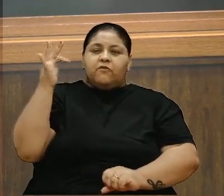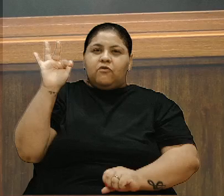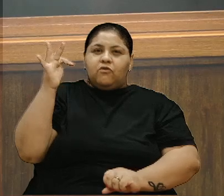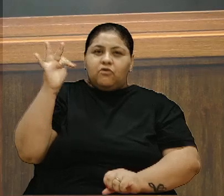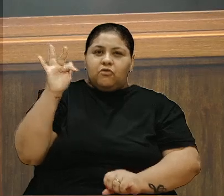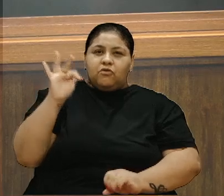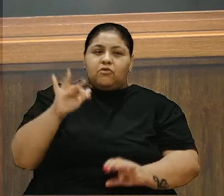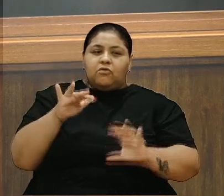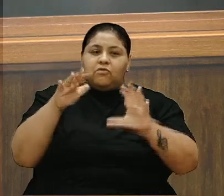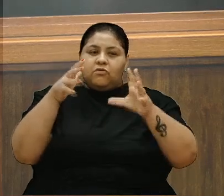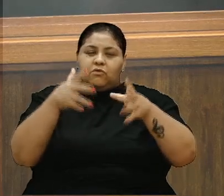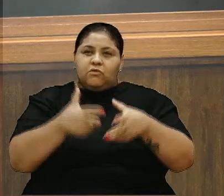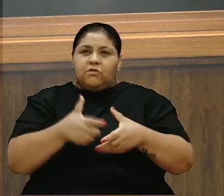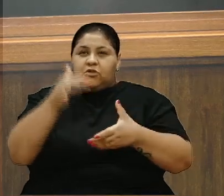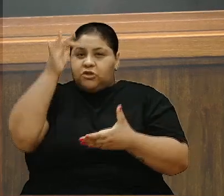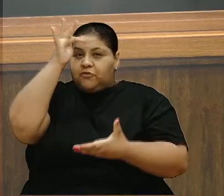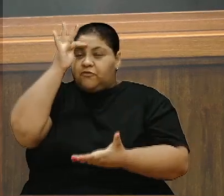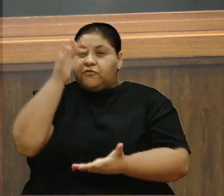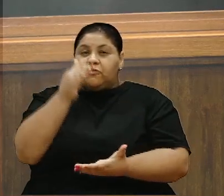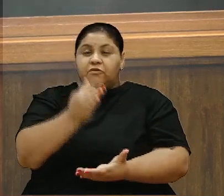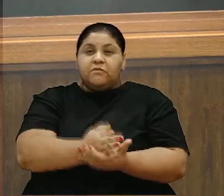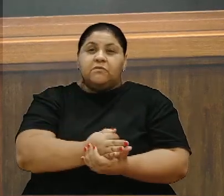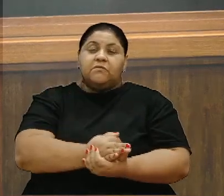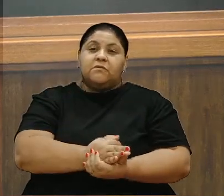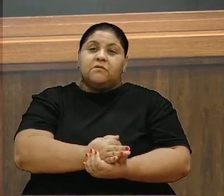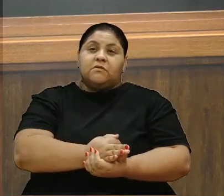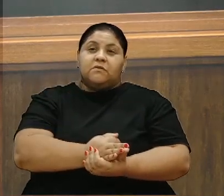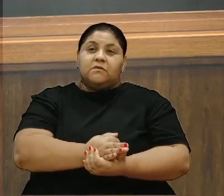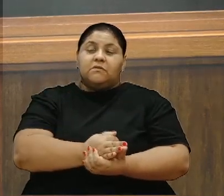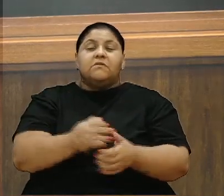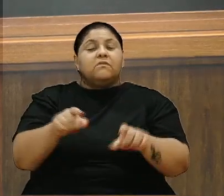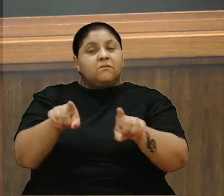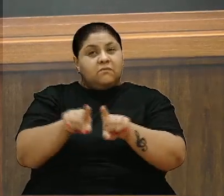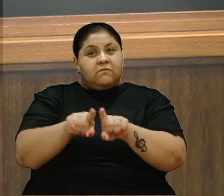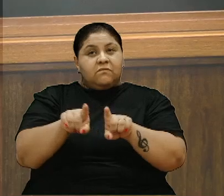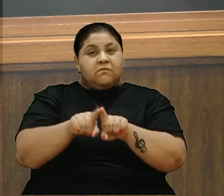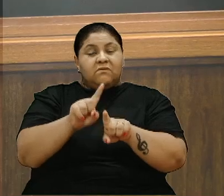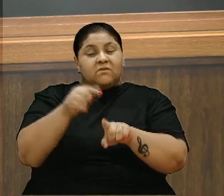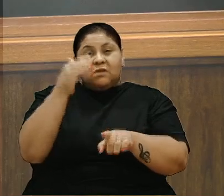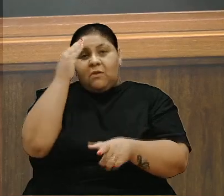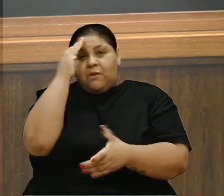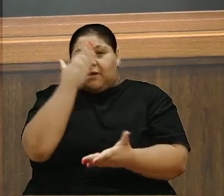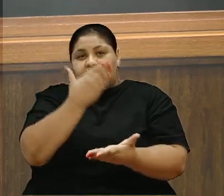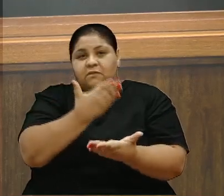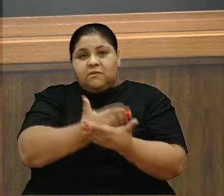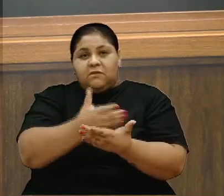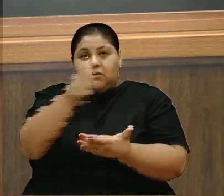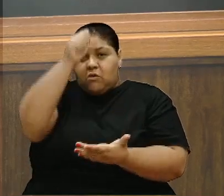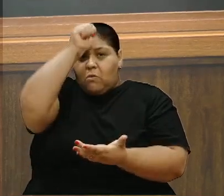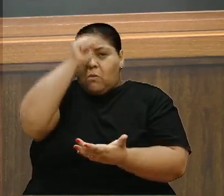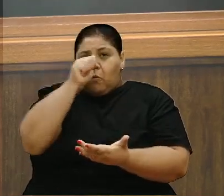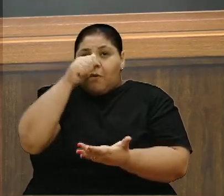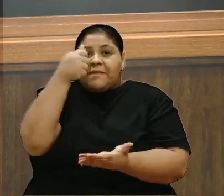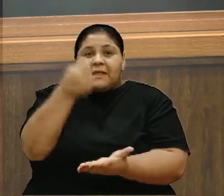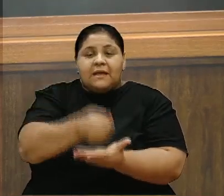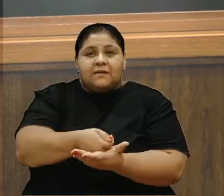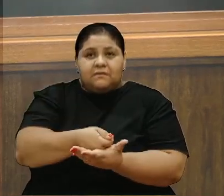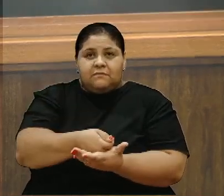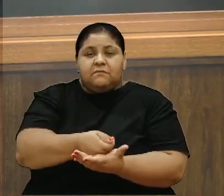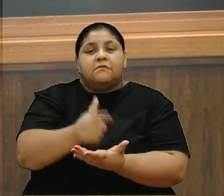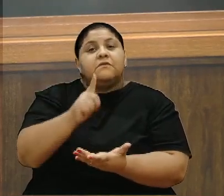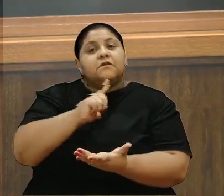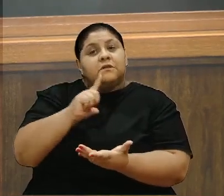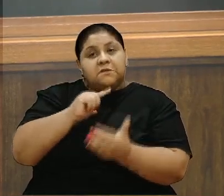todas as questões de fé, até da questão de não acreditar, o ateísmo, né? Ele tem que